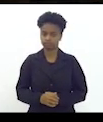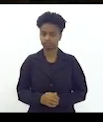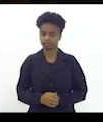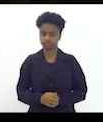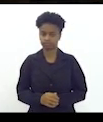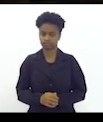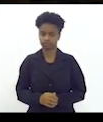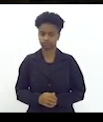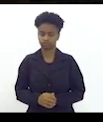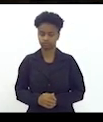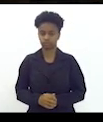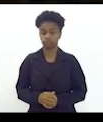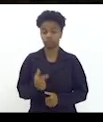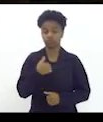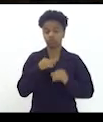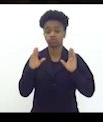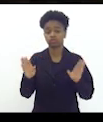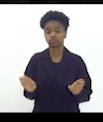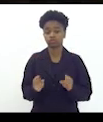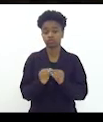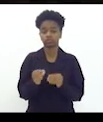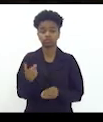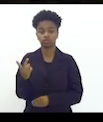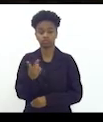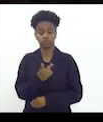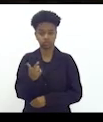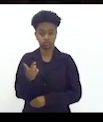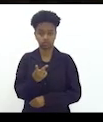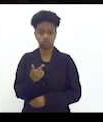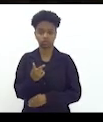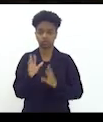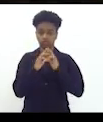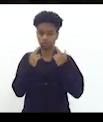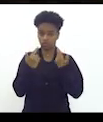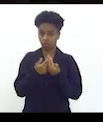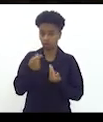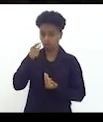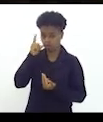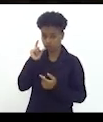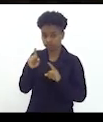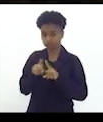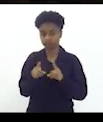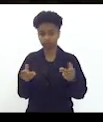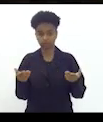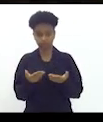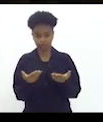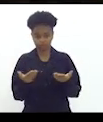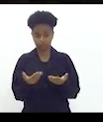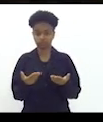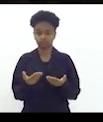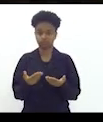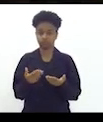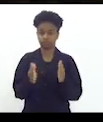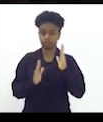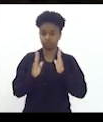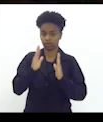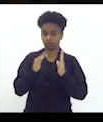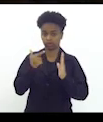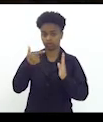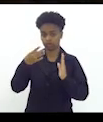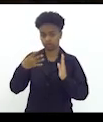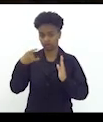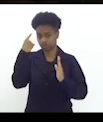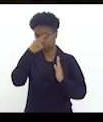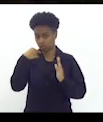estava sintetizando as duas audiências públicas de ontem e de hoje, nas últimas 24 horas, para mostrar